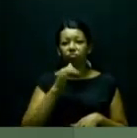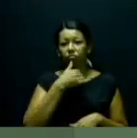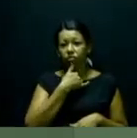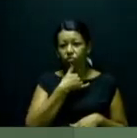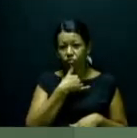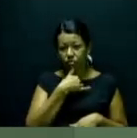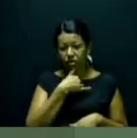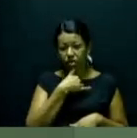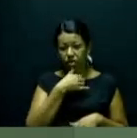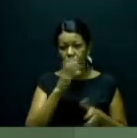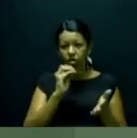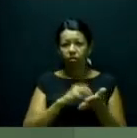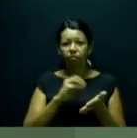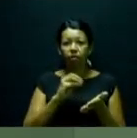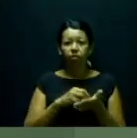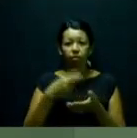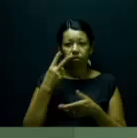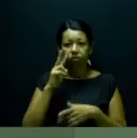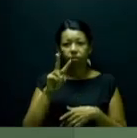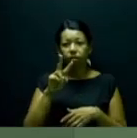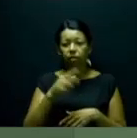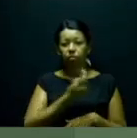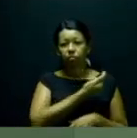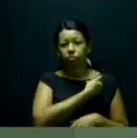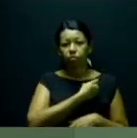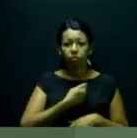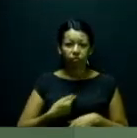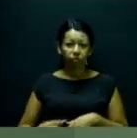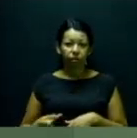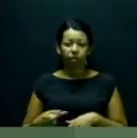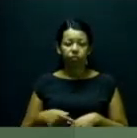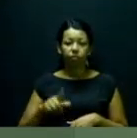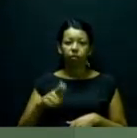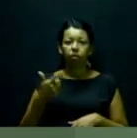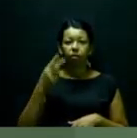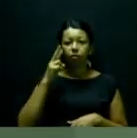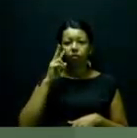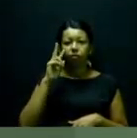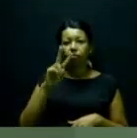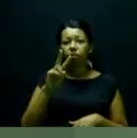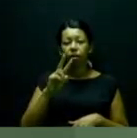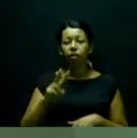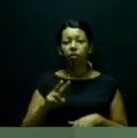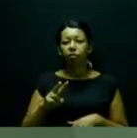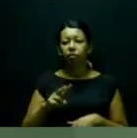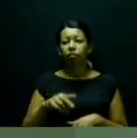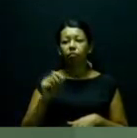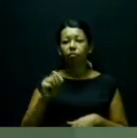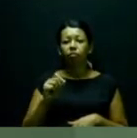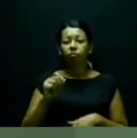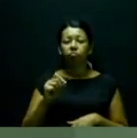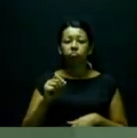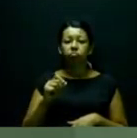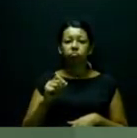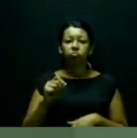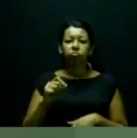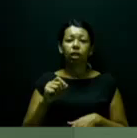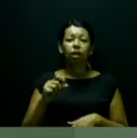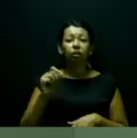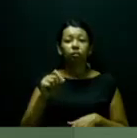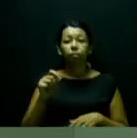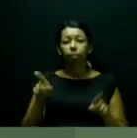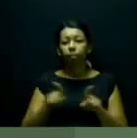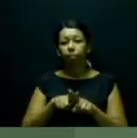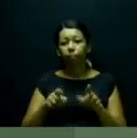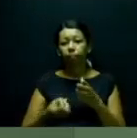tristeza com a falta de visão do desgoverno, de não acompanhar o desgaste que ele mesmo criou com esse cartão